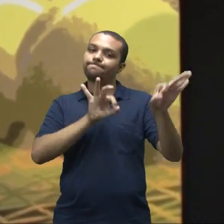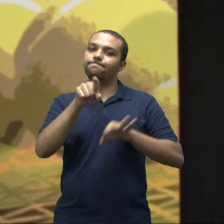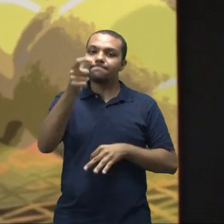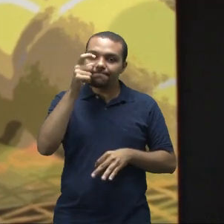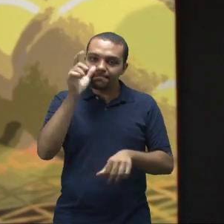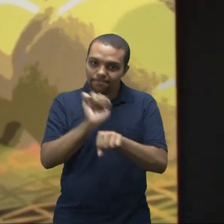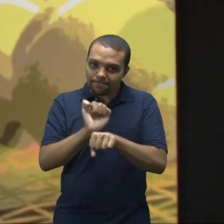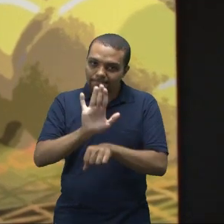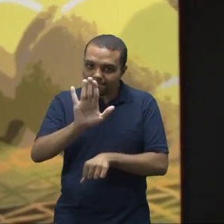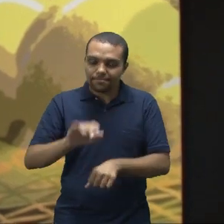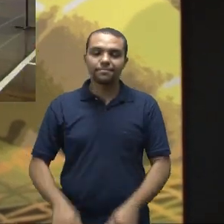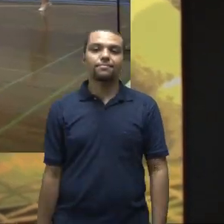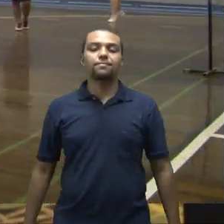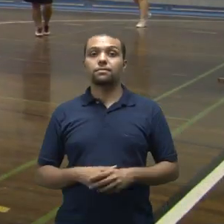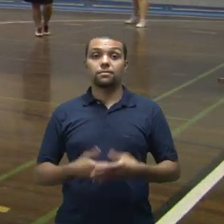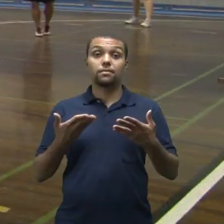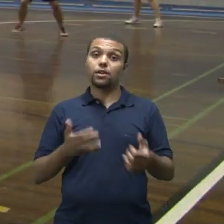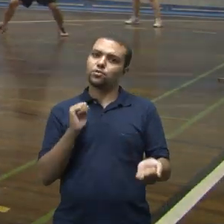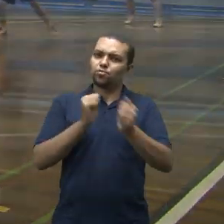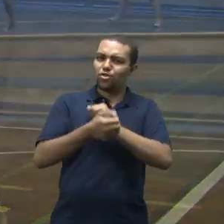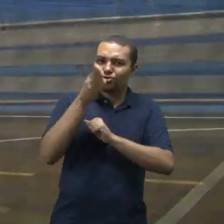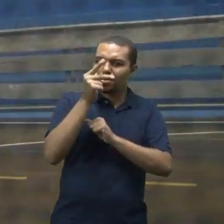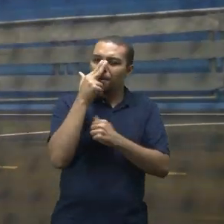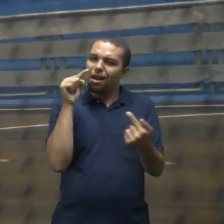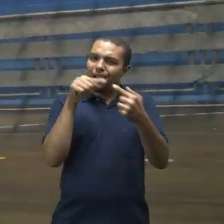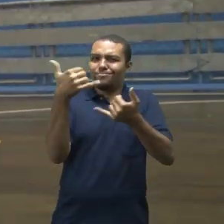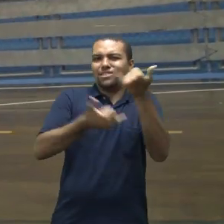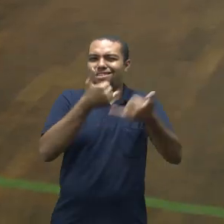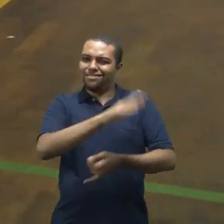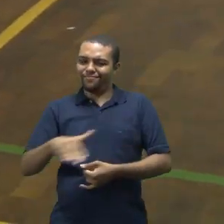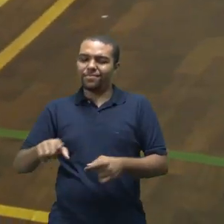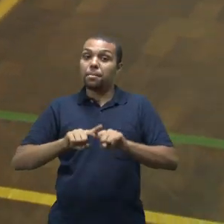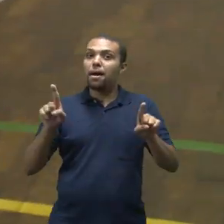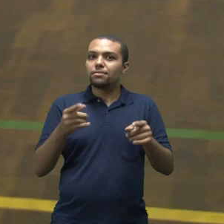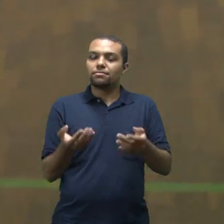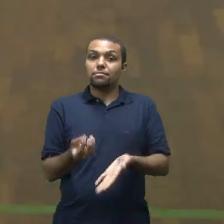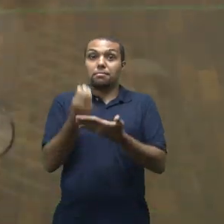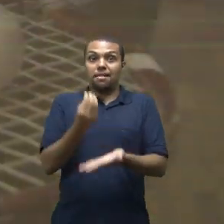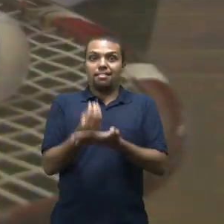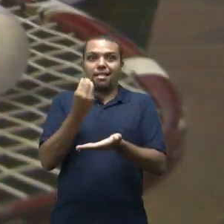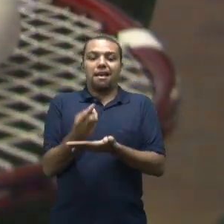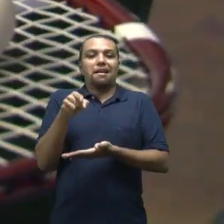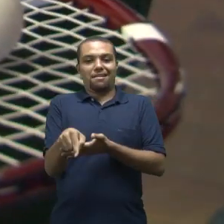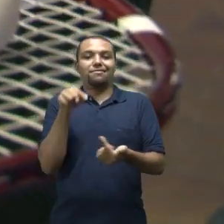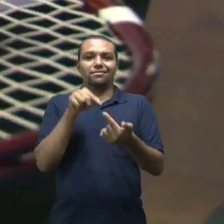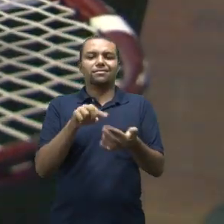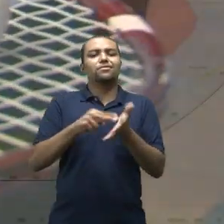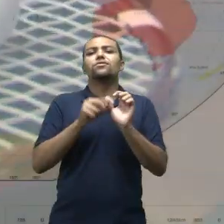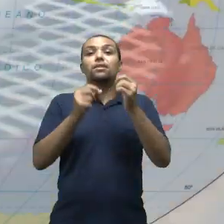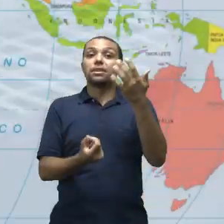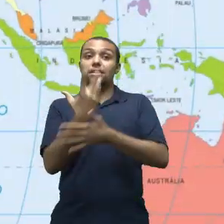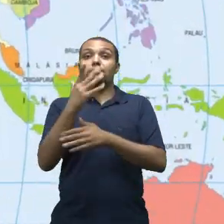para você. Confira aí. Este esporte curioso, por lembrar até uma brincadeira de criança, já que a peteca é a bola da vez,